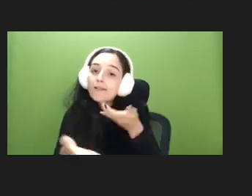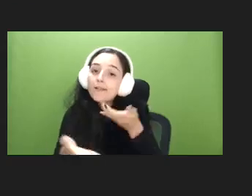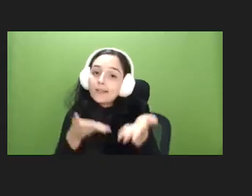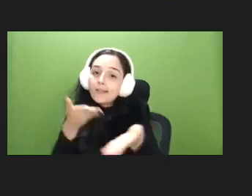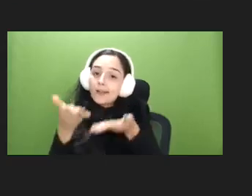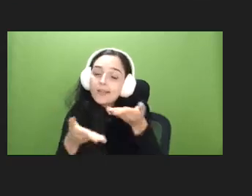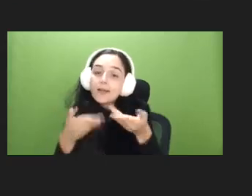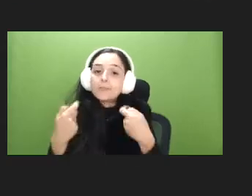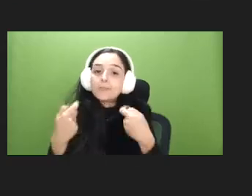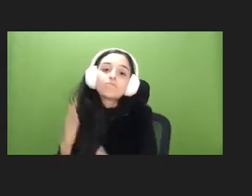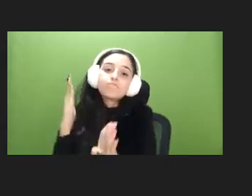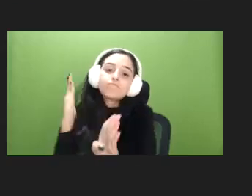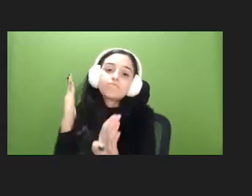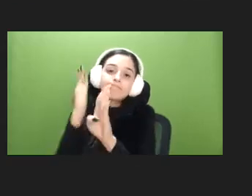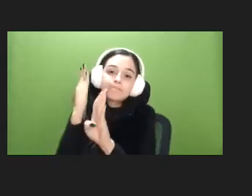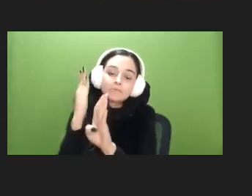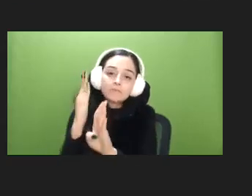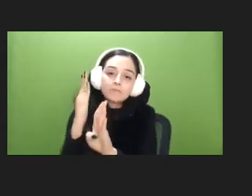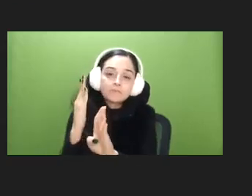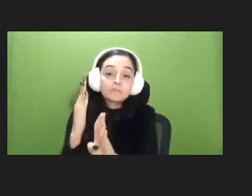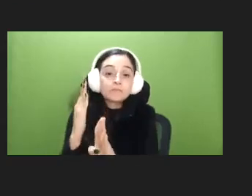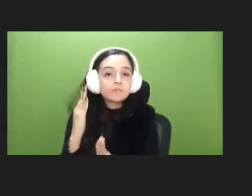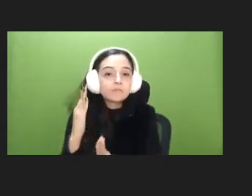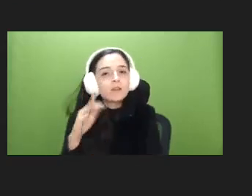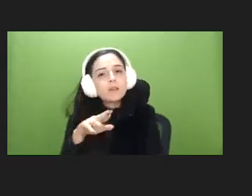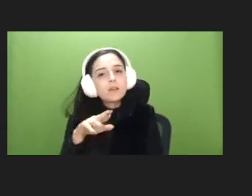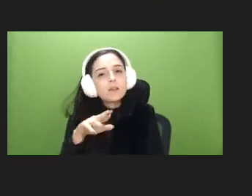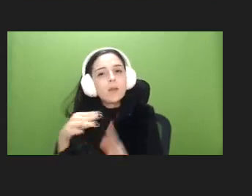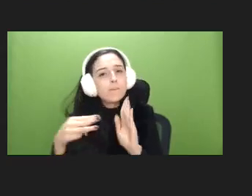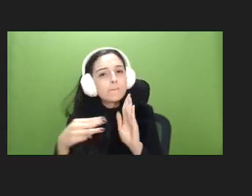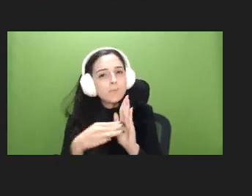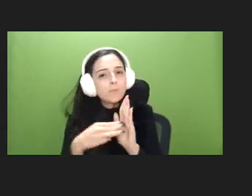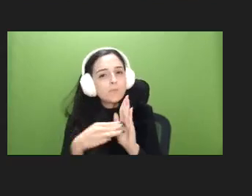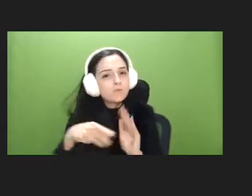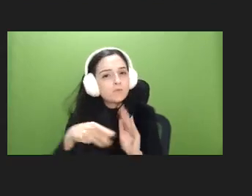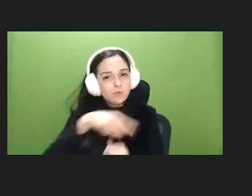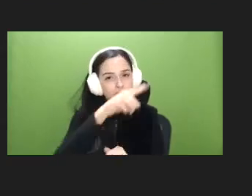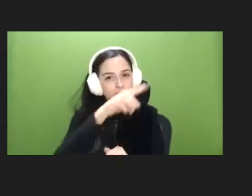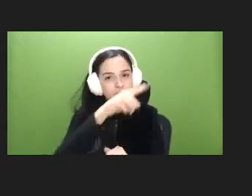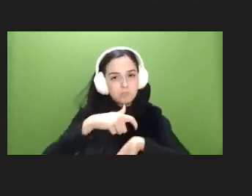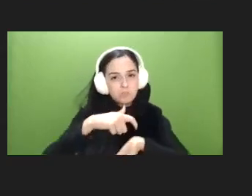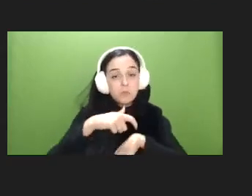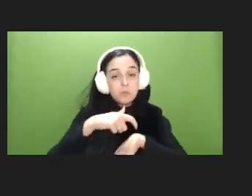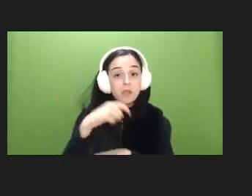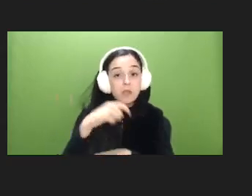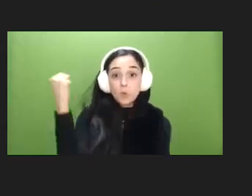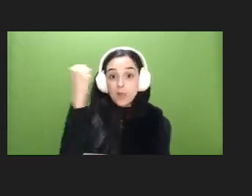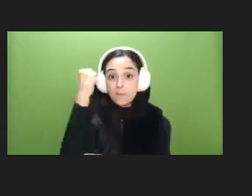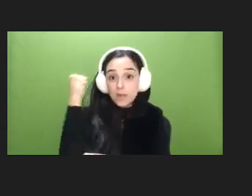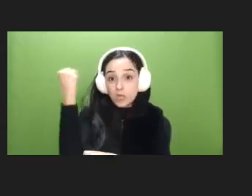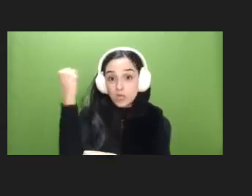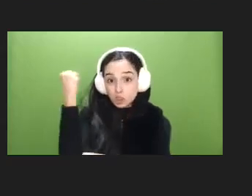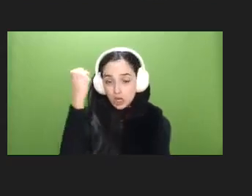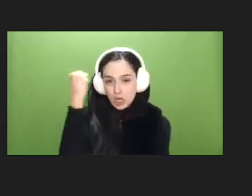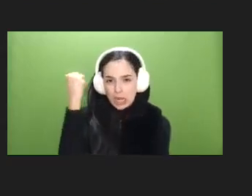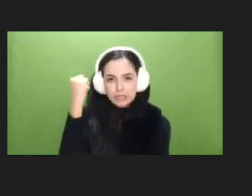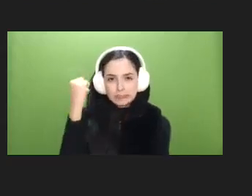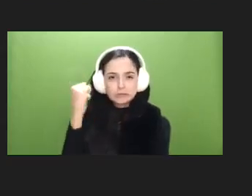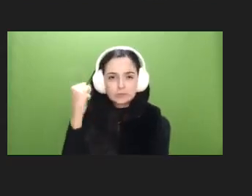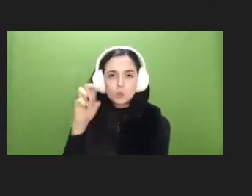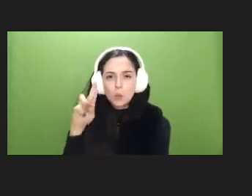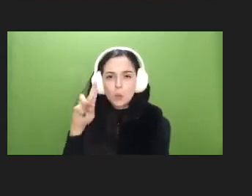é um motivo para ela ir não para uma emergência, mas depois marcar uma consulta o quanto antes com seu